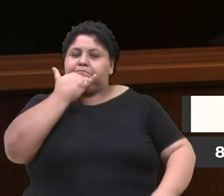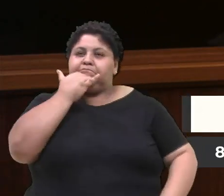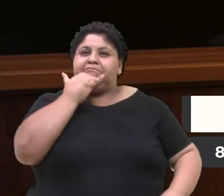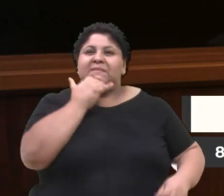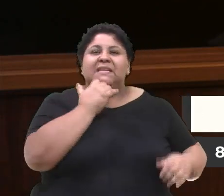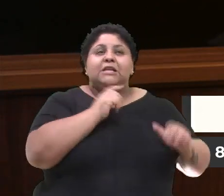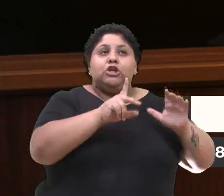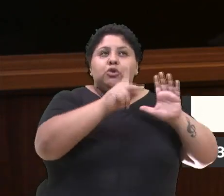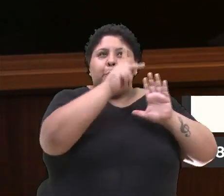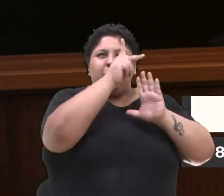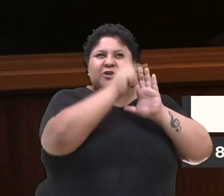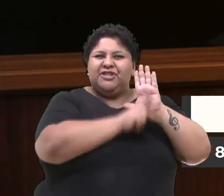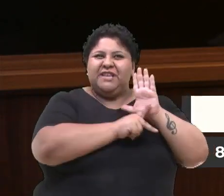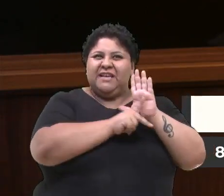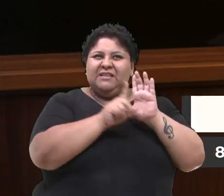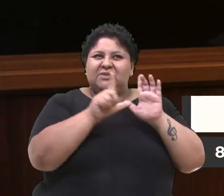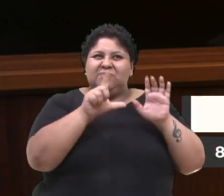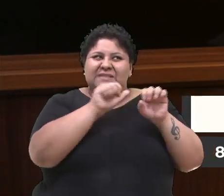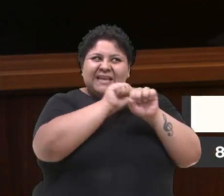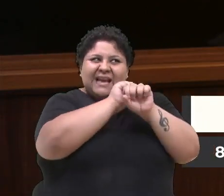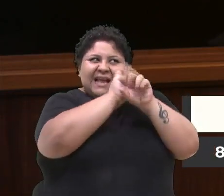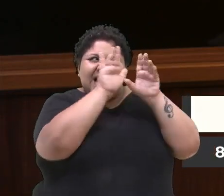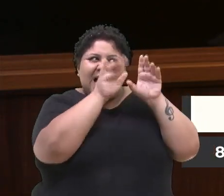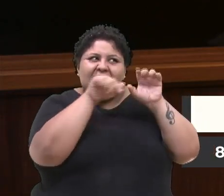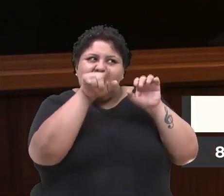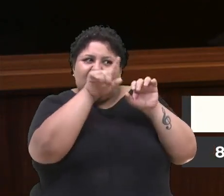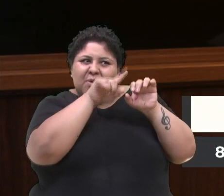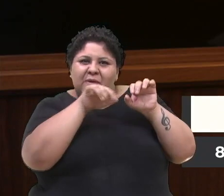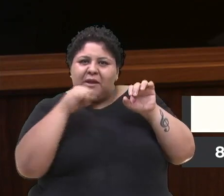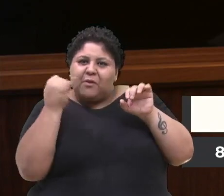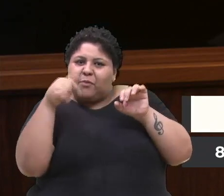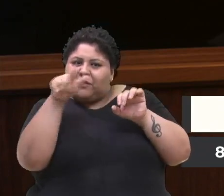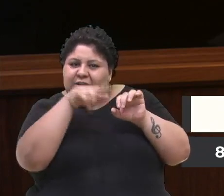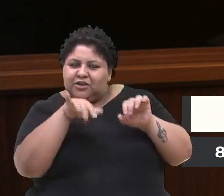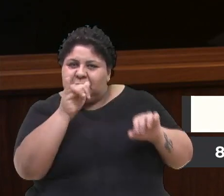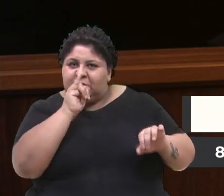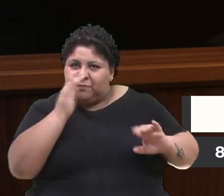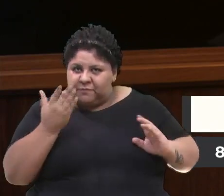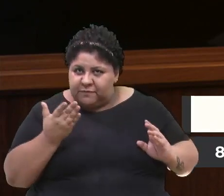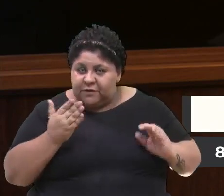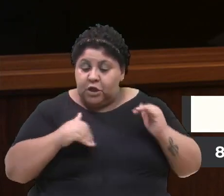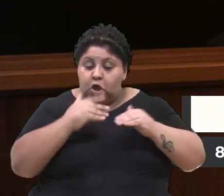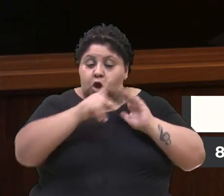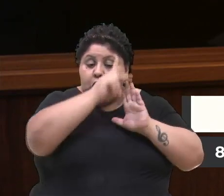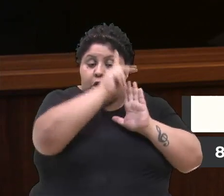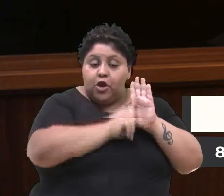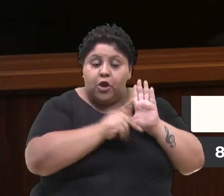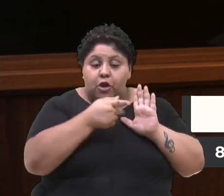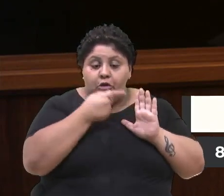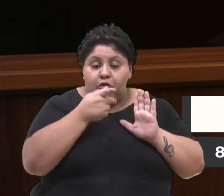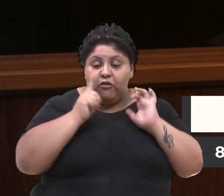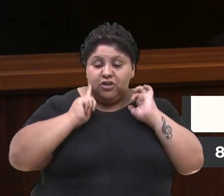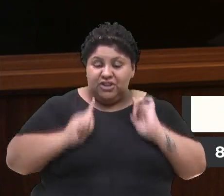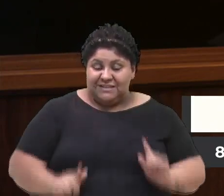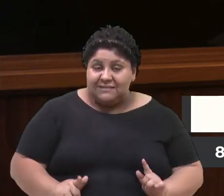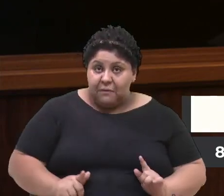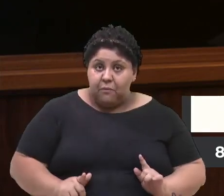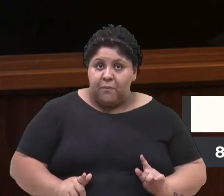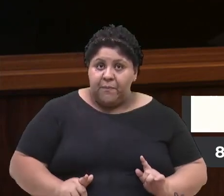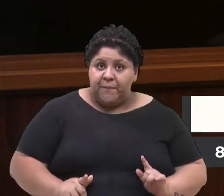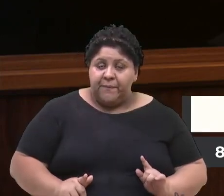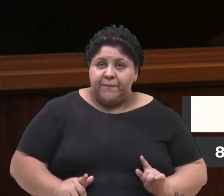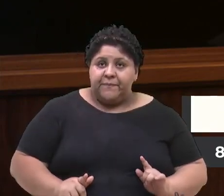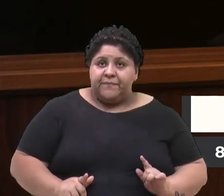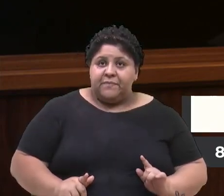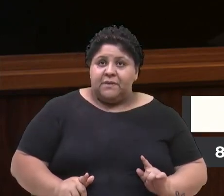tão claro coisas que para nós eram importantes. Por exemplo, quando o projeto fala de gestão, não, me parece